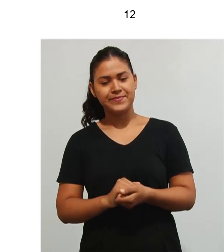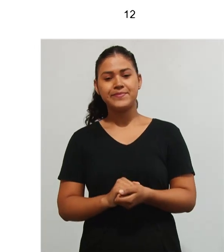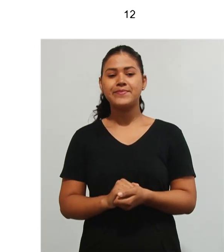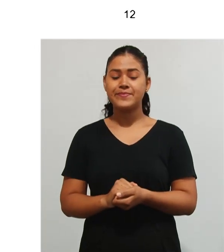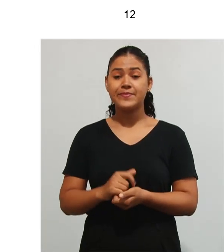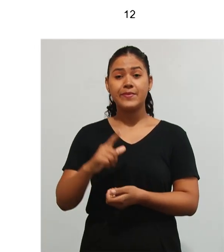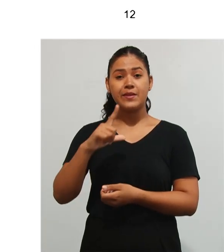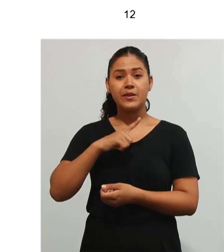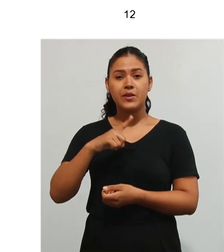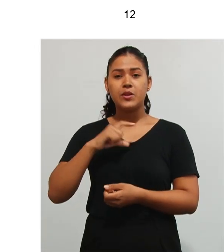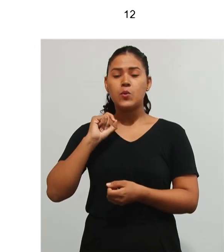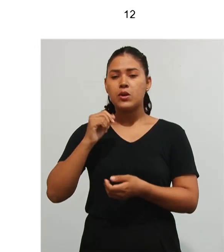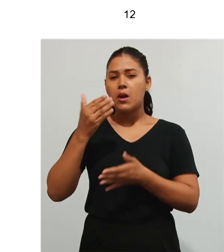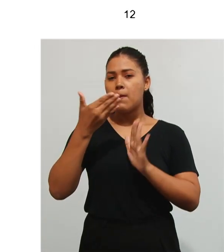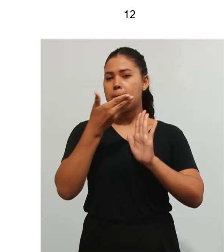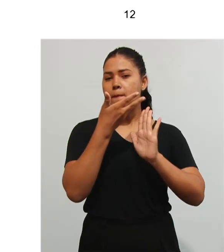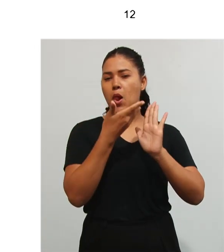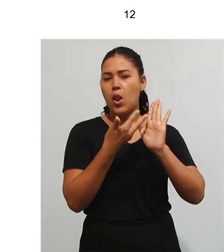Basicamente, nós temos aqui uma